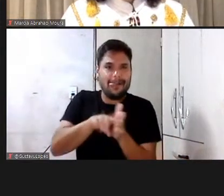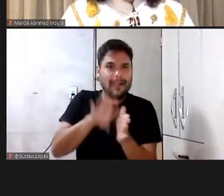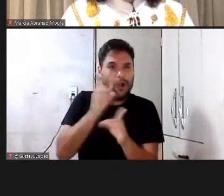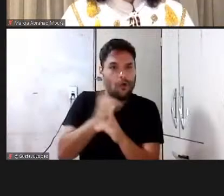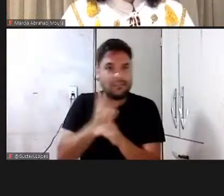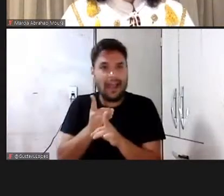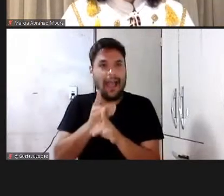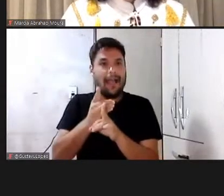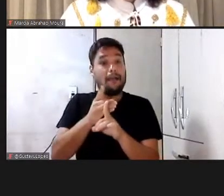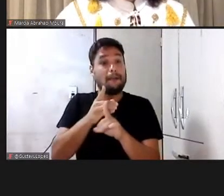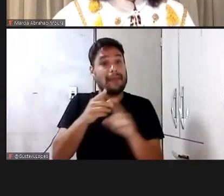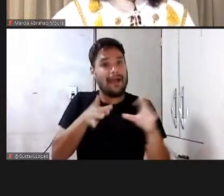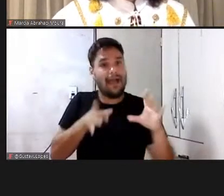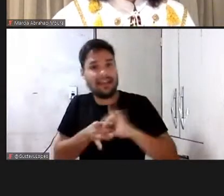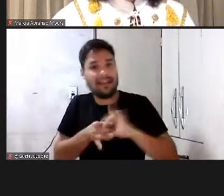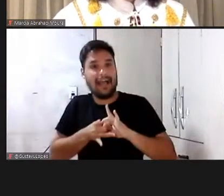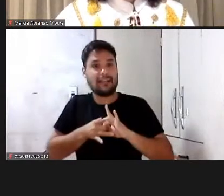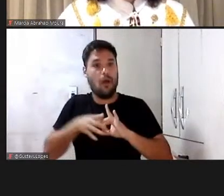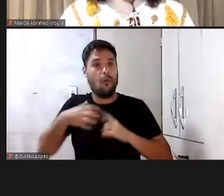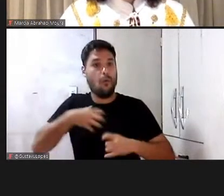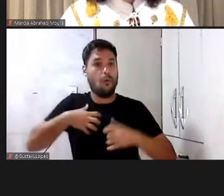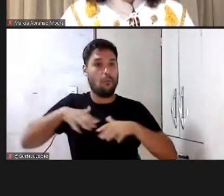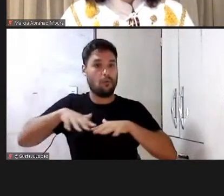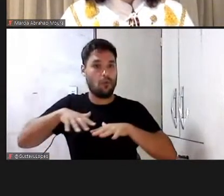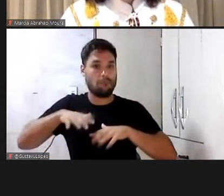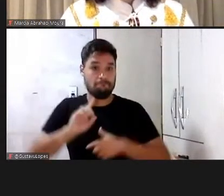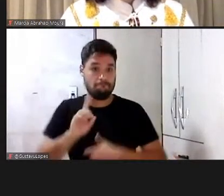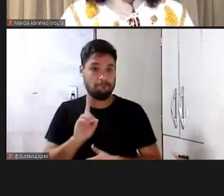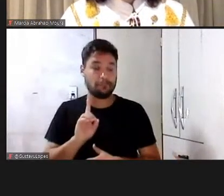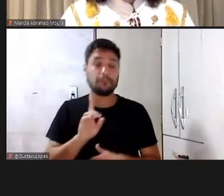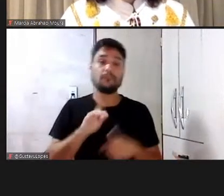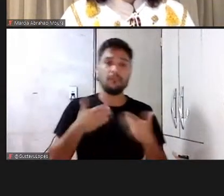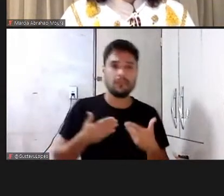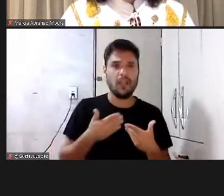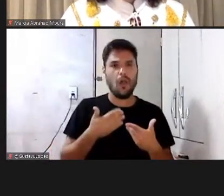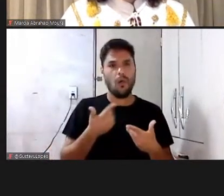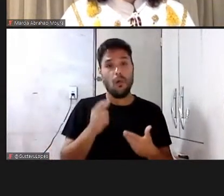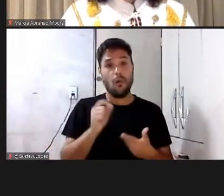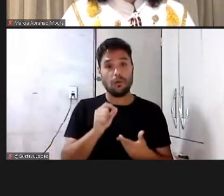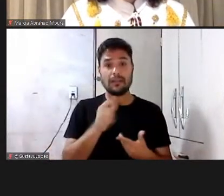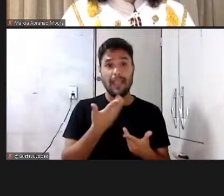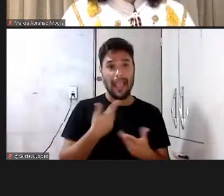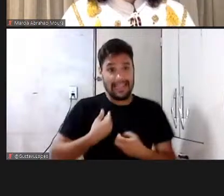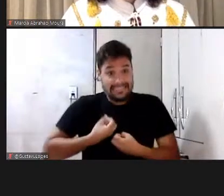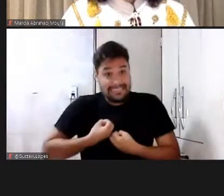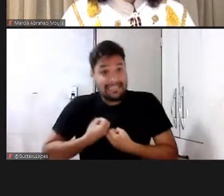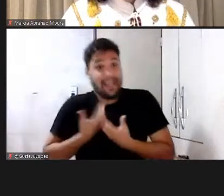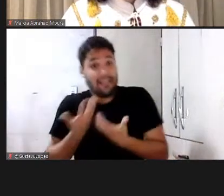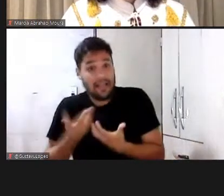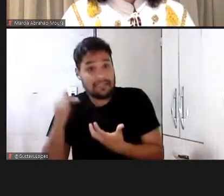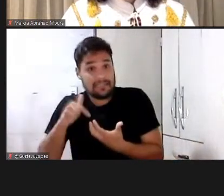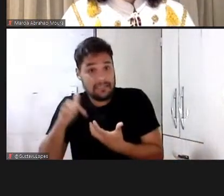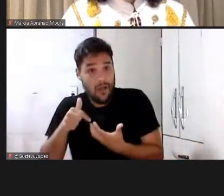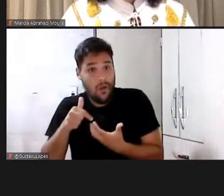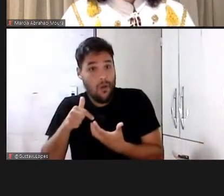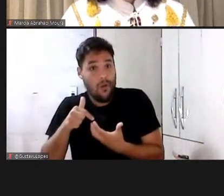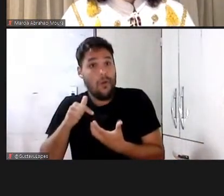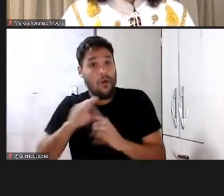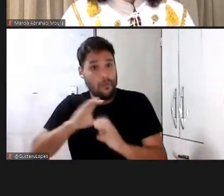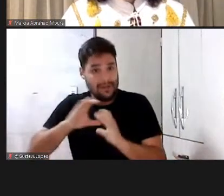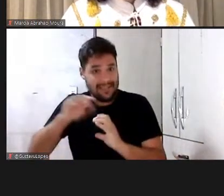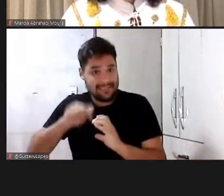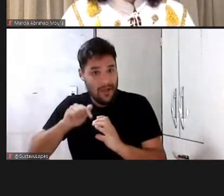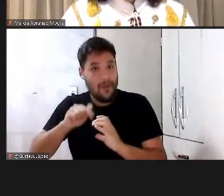sensório-motores. Sendo um mapeamento instável e complexo, a externalização é então considerada o locus primário